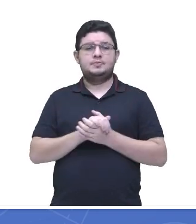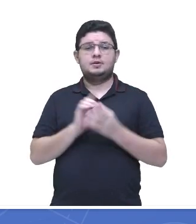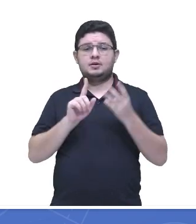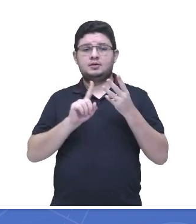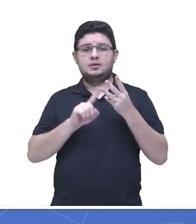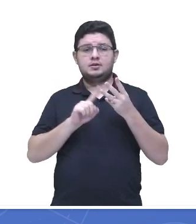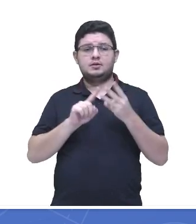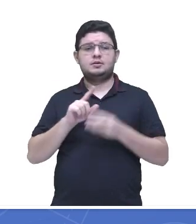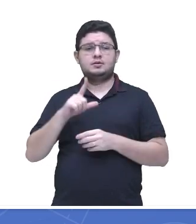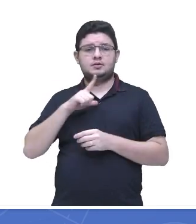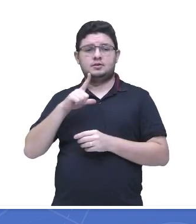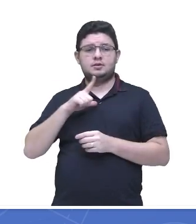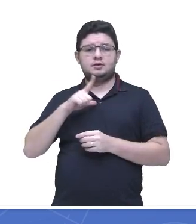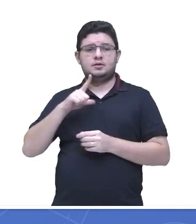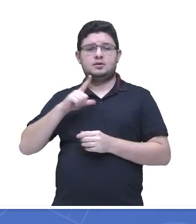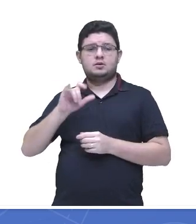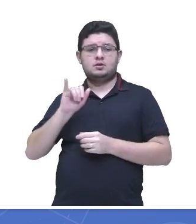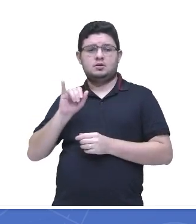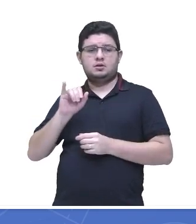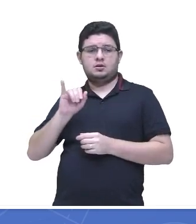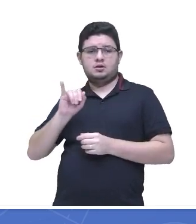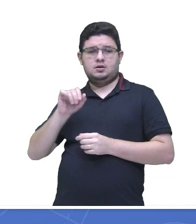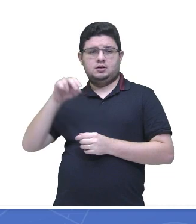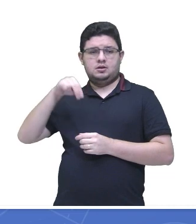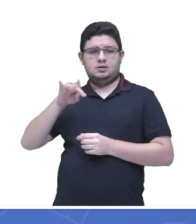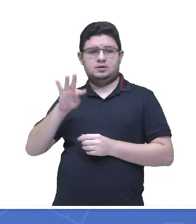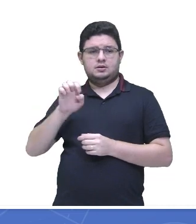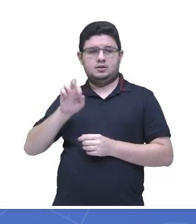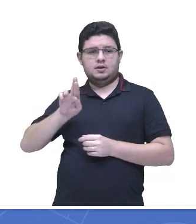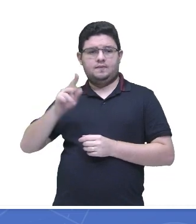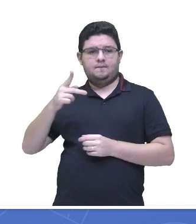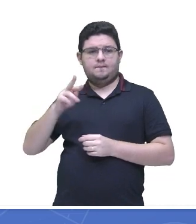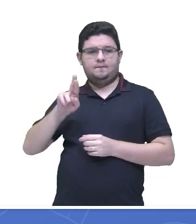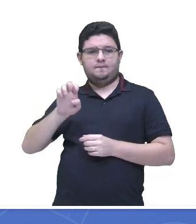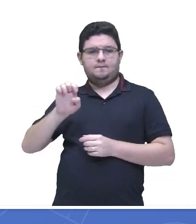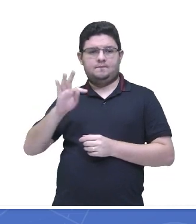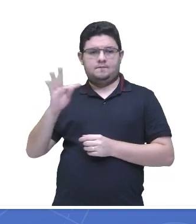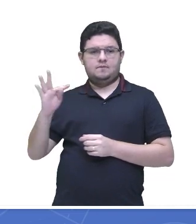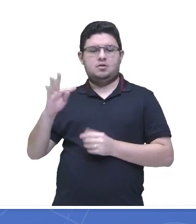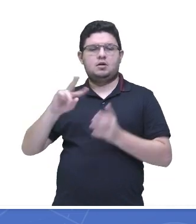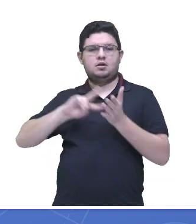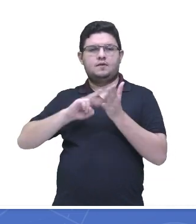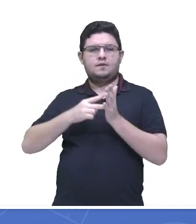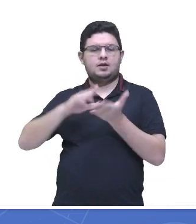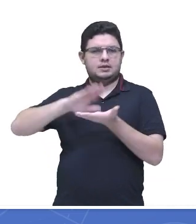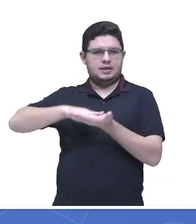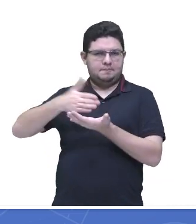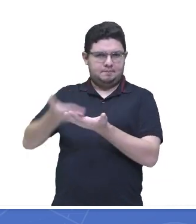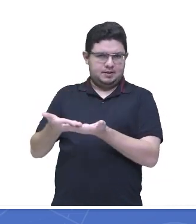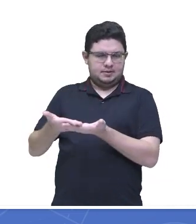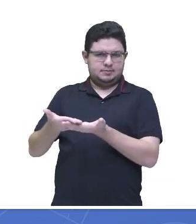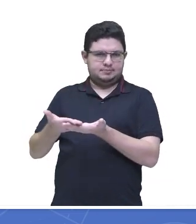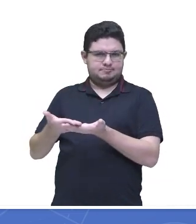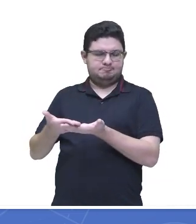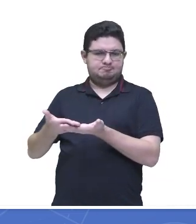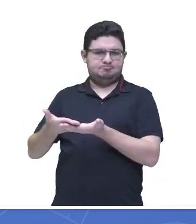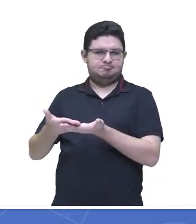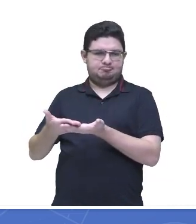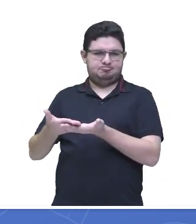E a number 3, interpret, que é interpretar. Eu acrescentei o mes aqui, que